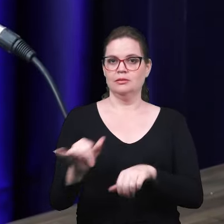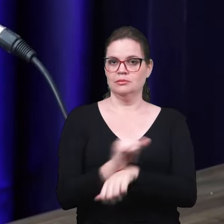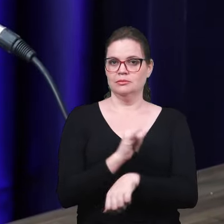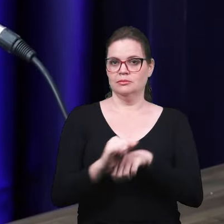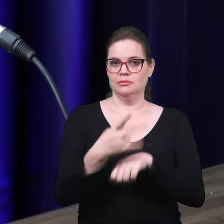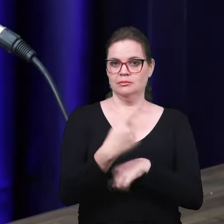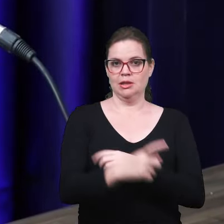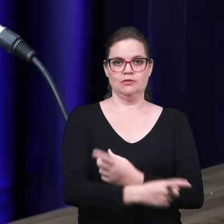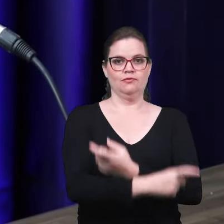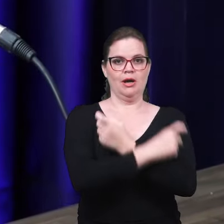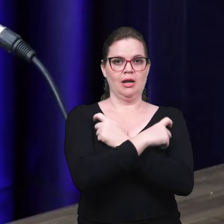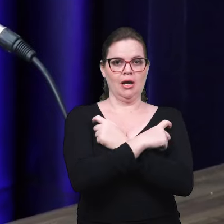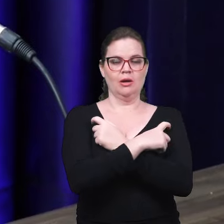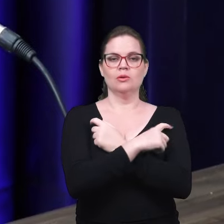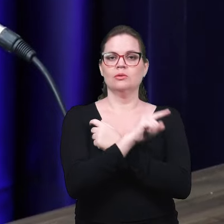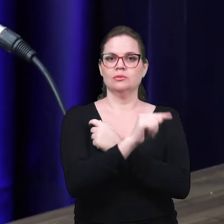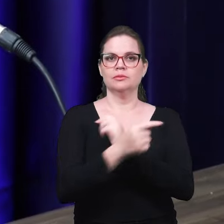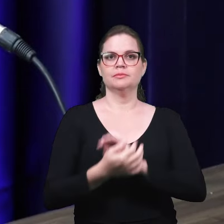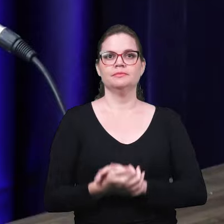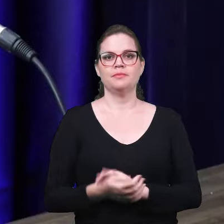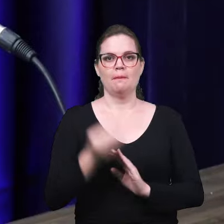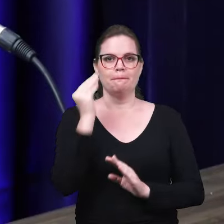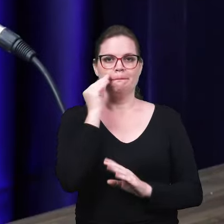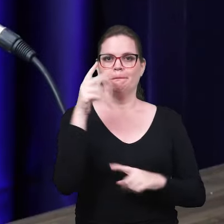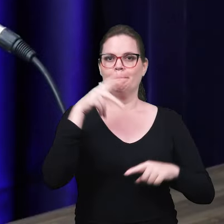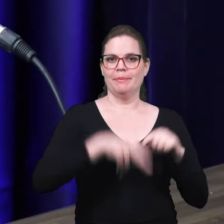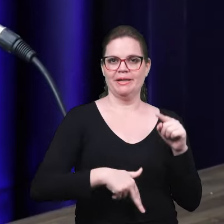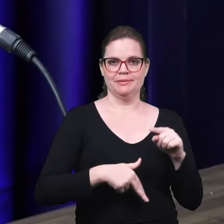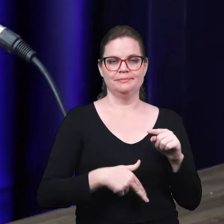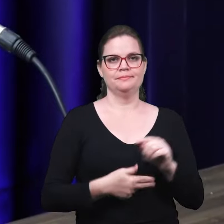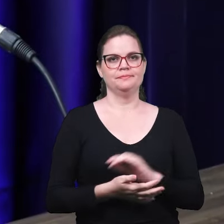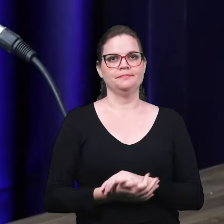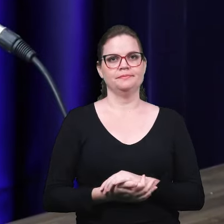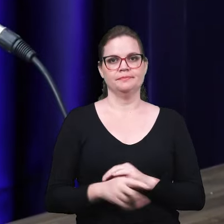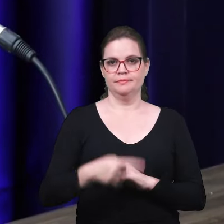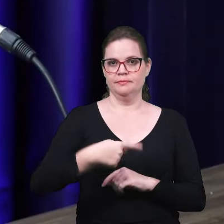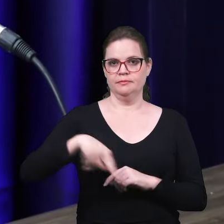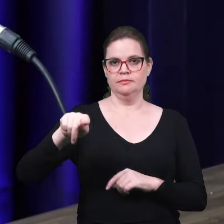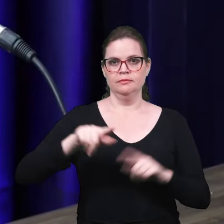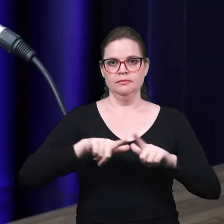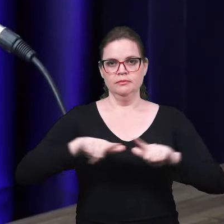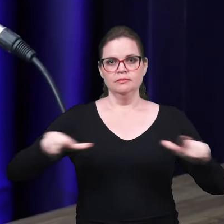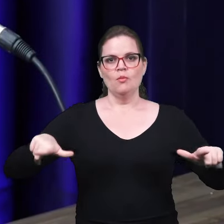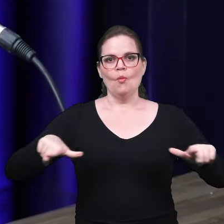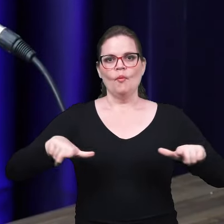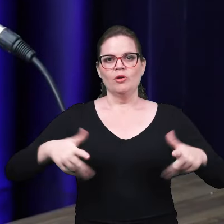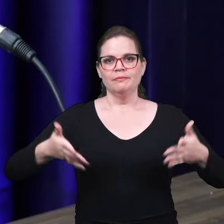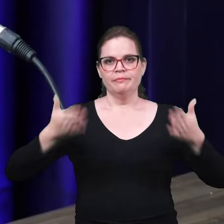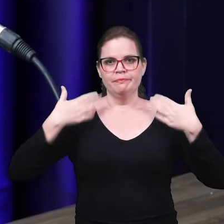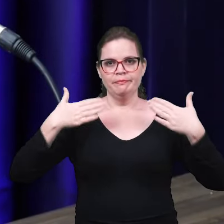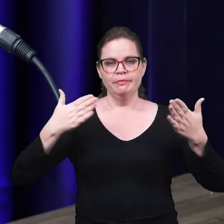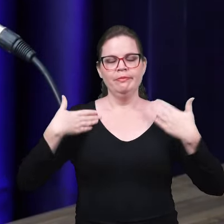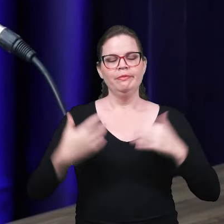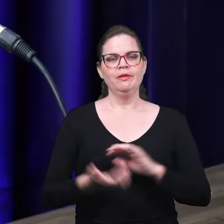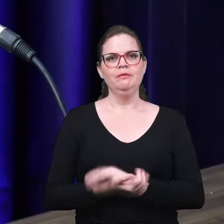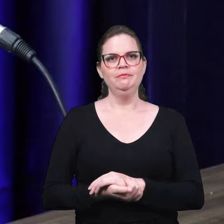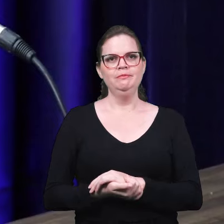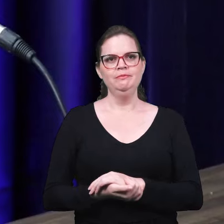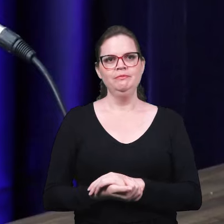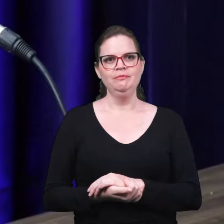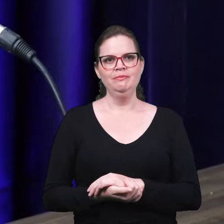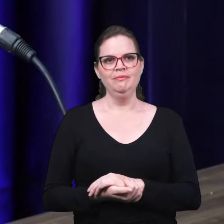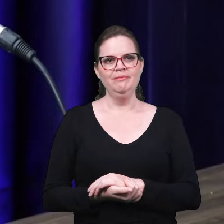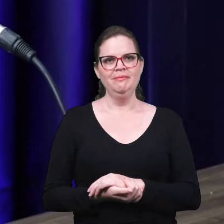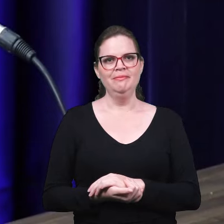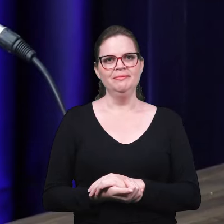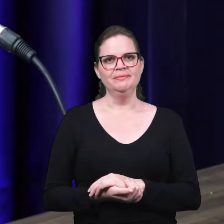aqui usa nesse momento para impedir o povo de pensar em sair da terra do